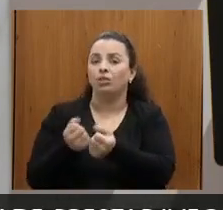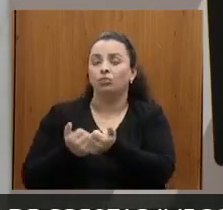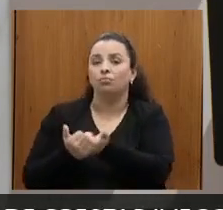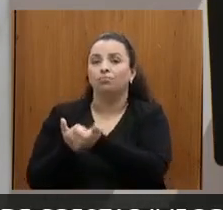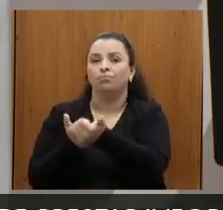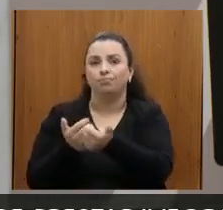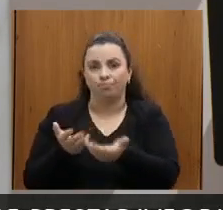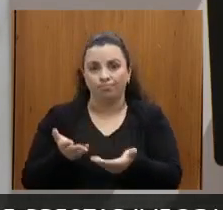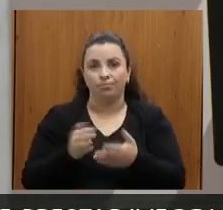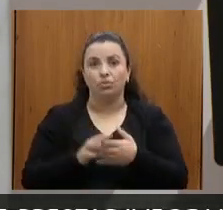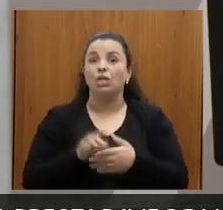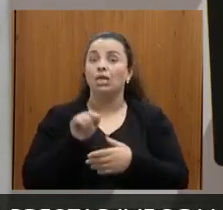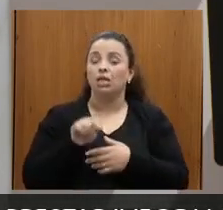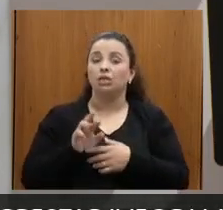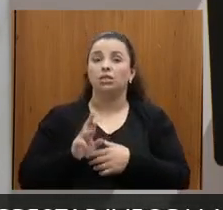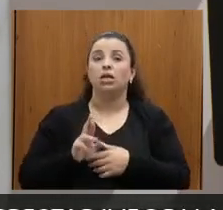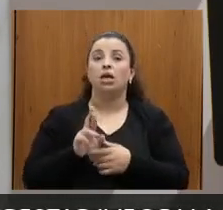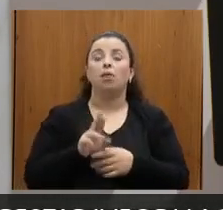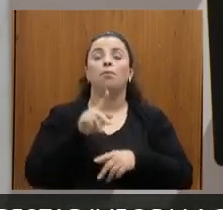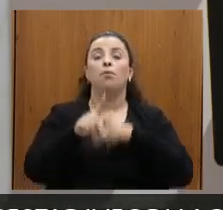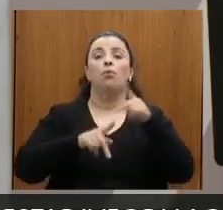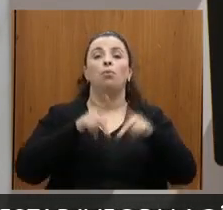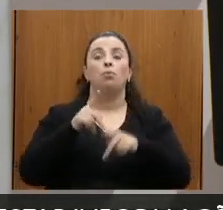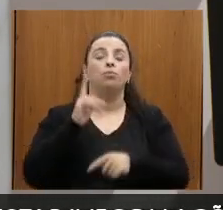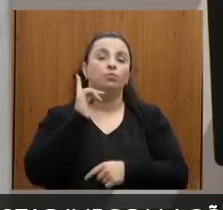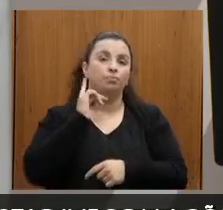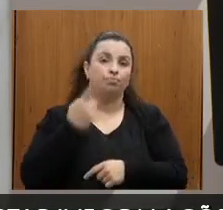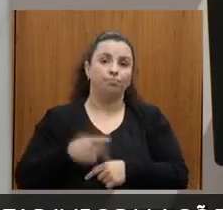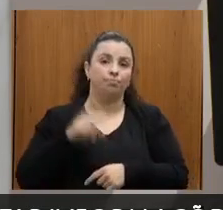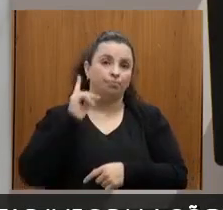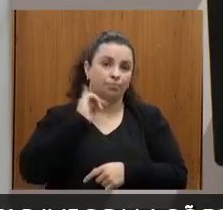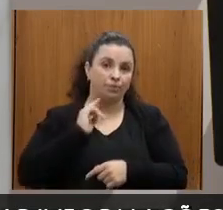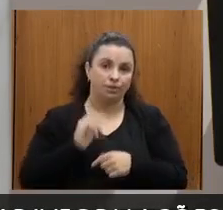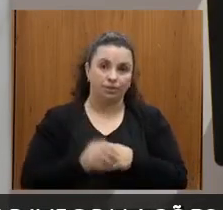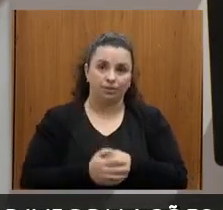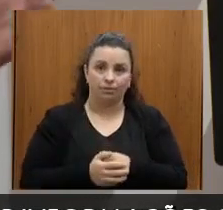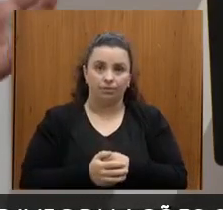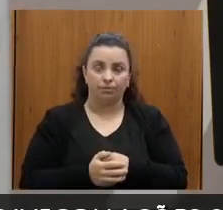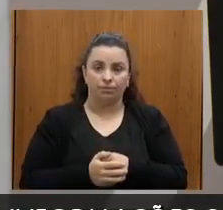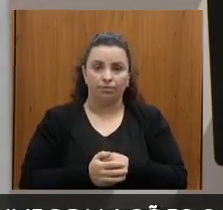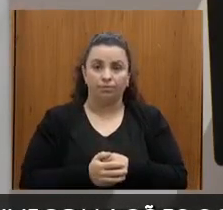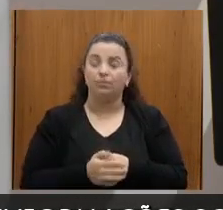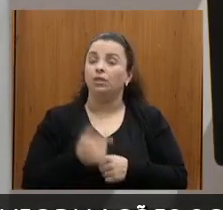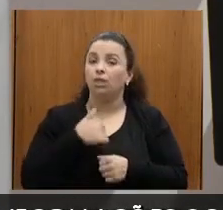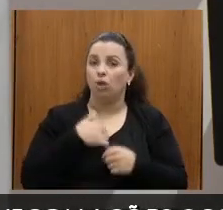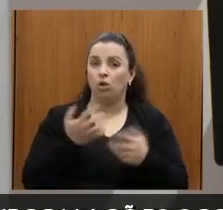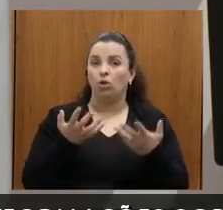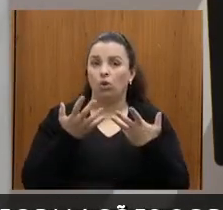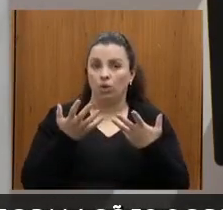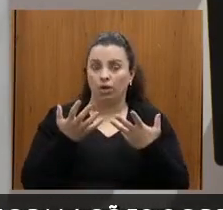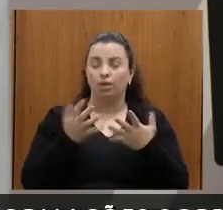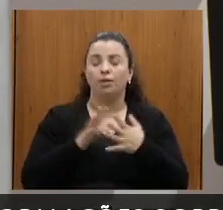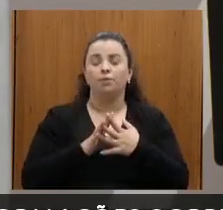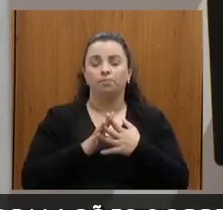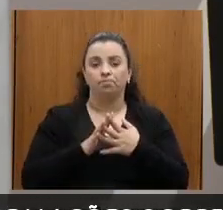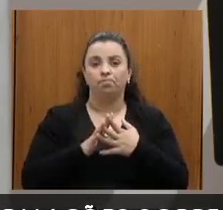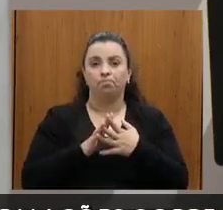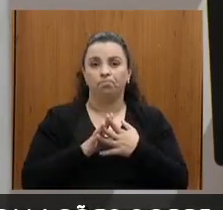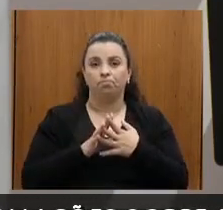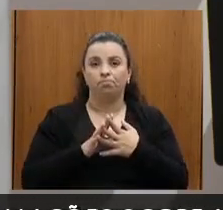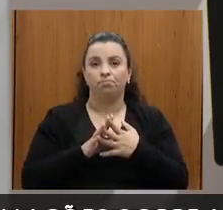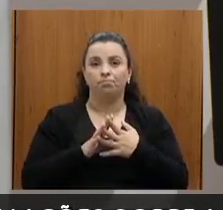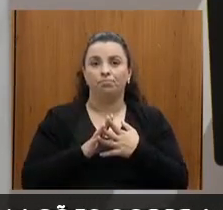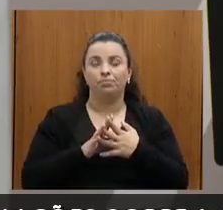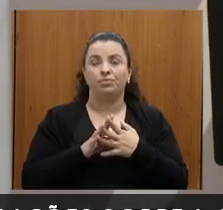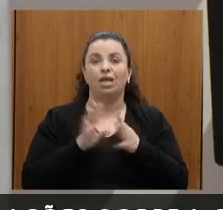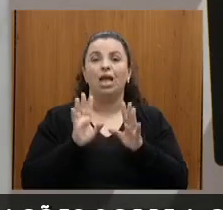Isso é representar o nosso povo mineiro. Então, eu gostaria aqui no final, para não ser longo, a reunião já